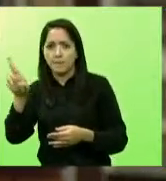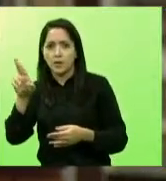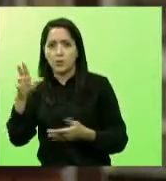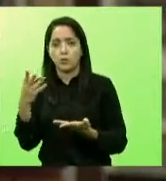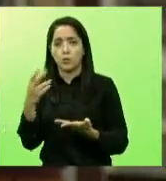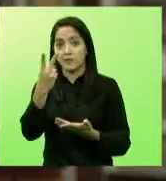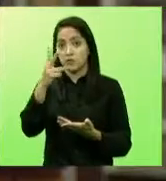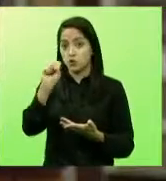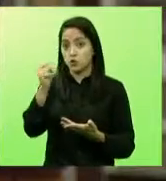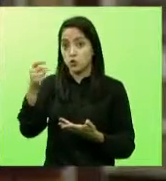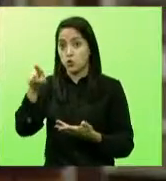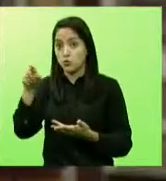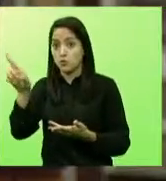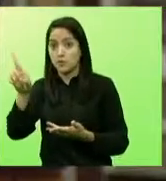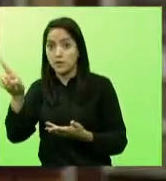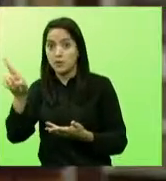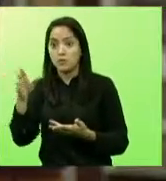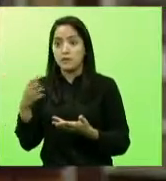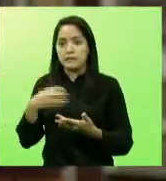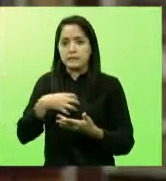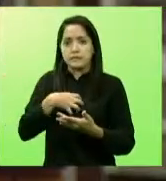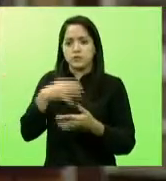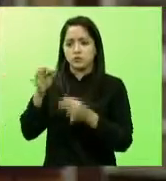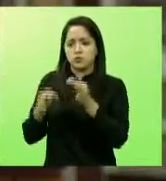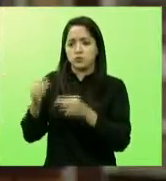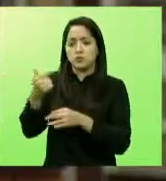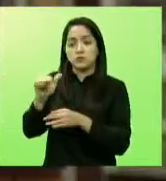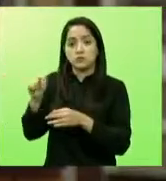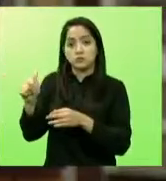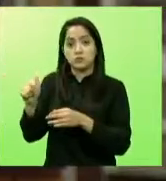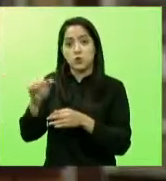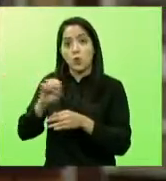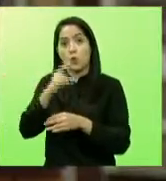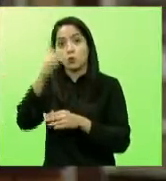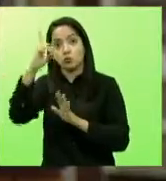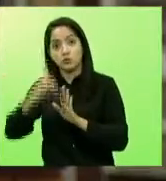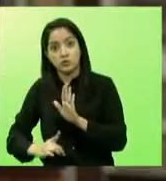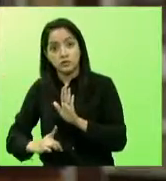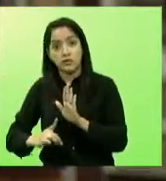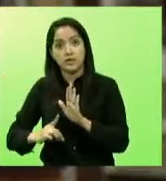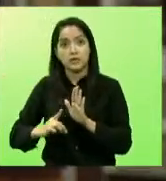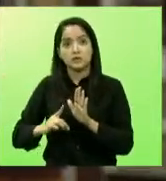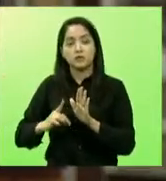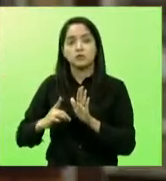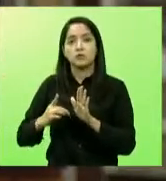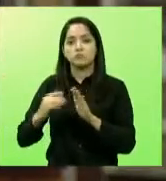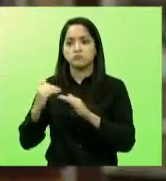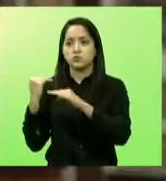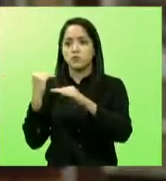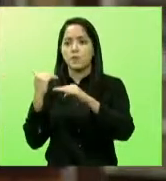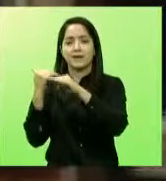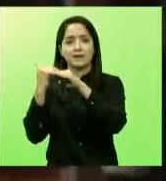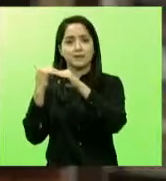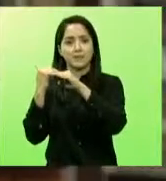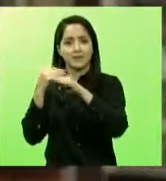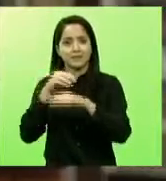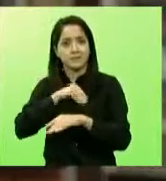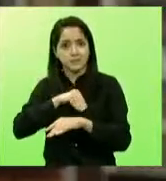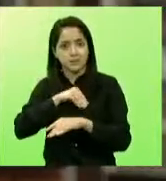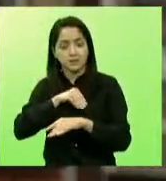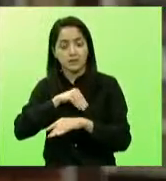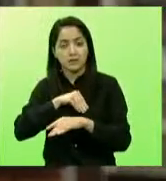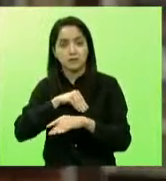se sentiram injustiçados ou se sentiram no direito de buscar uma equiparação.